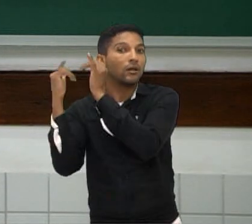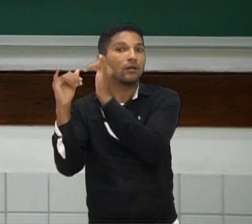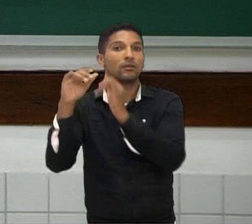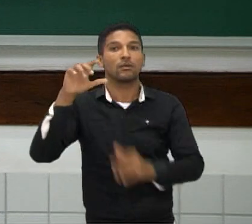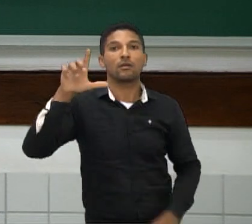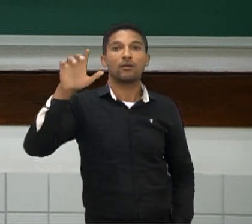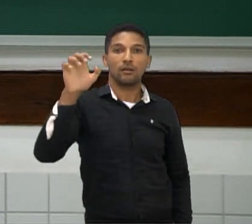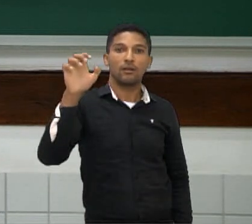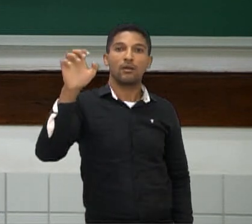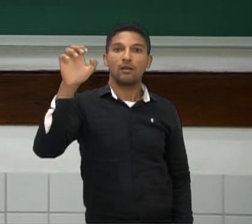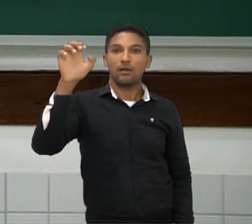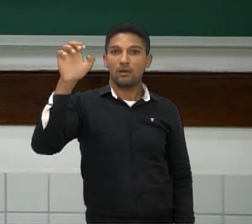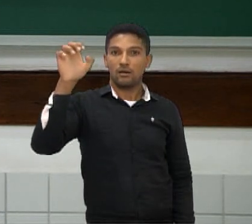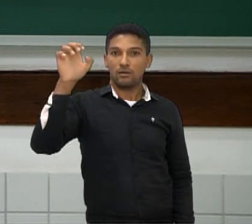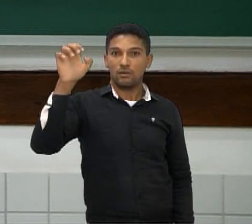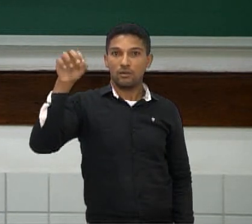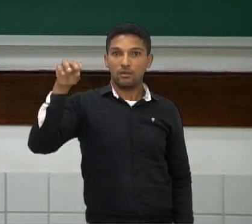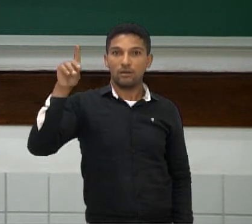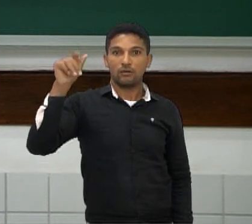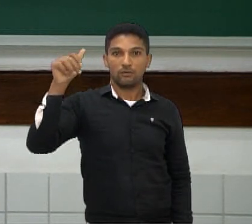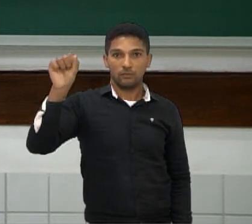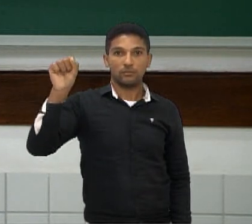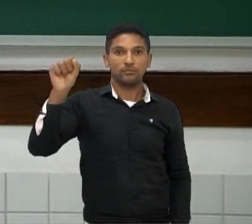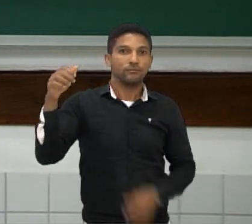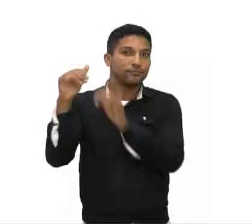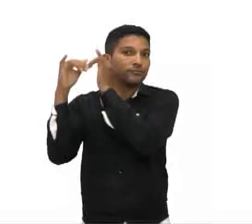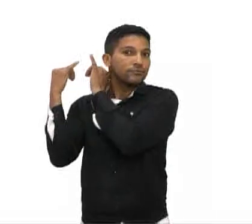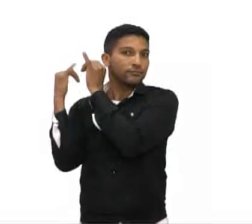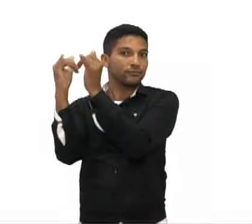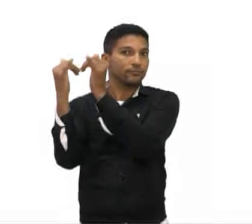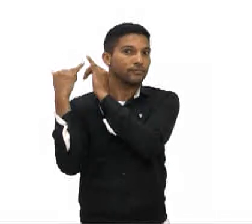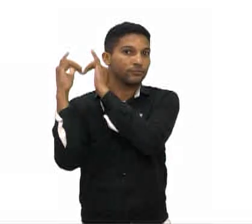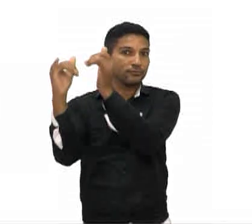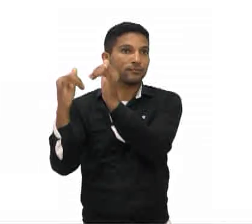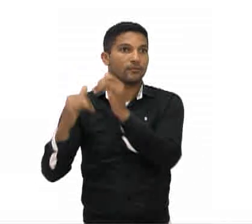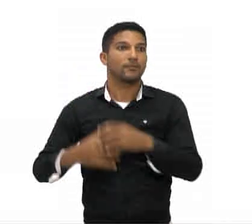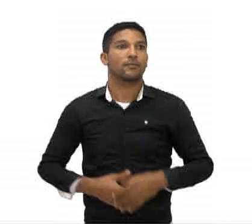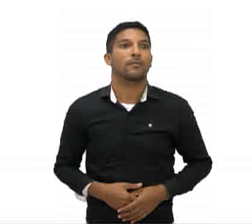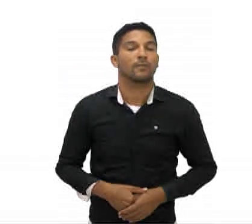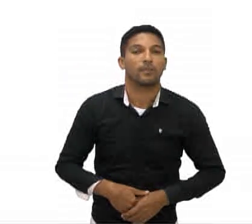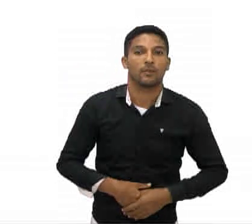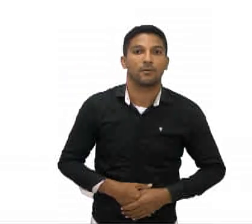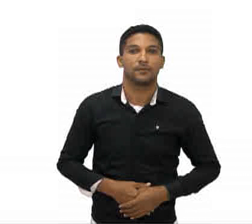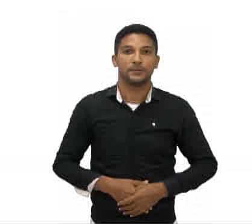lendas. E agora, Dia Mundial del